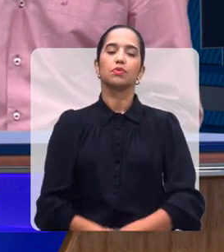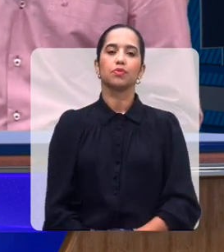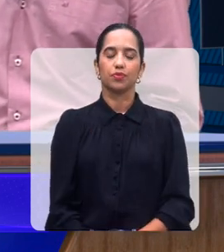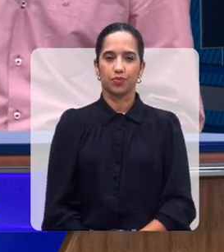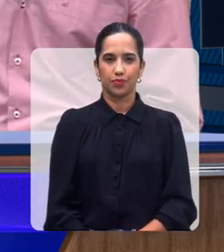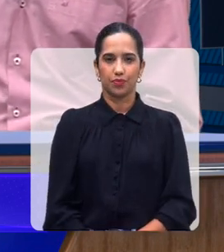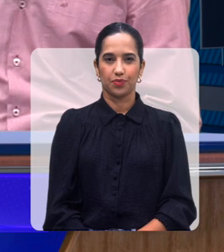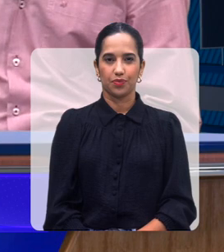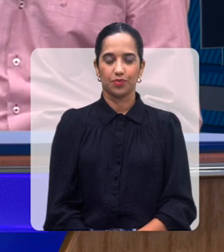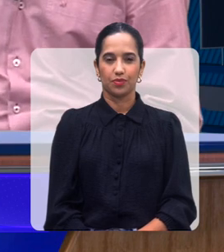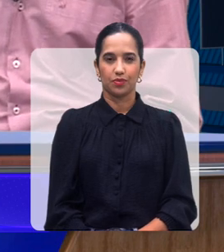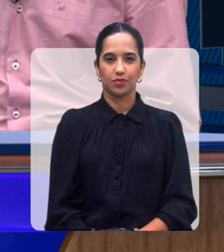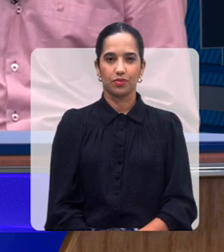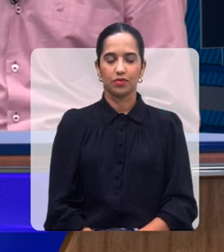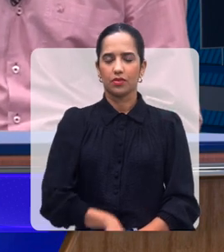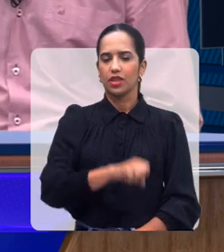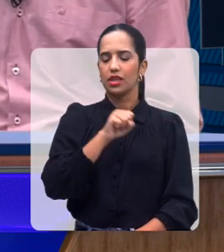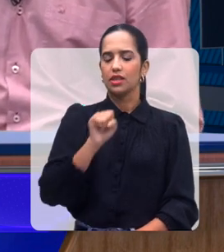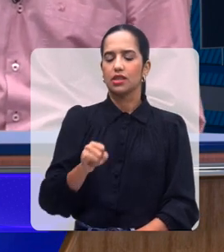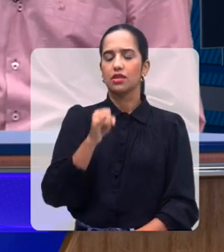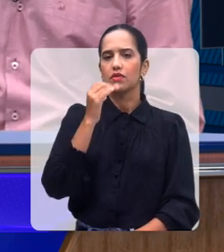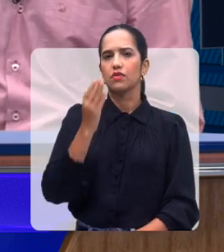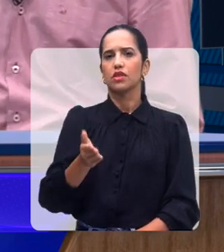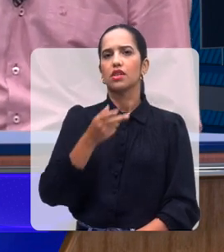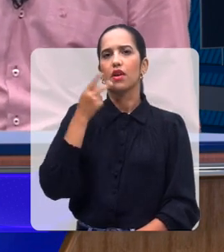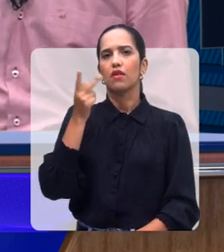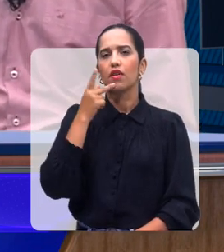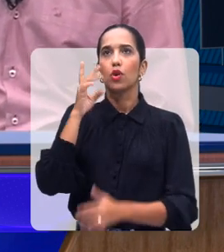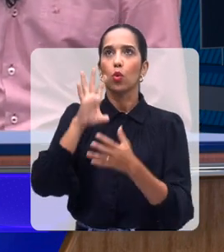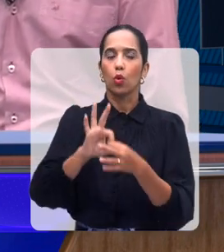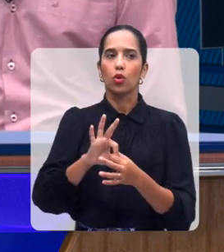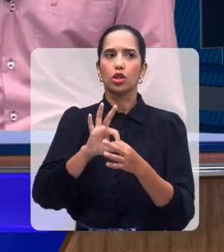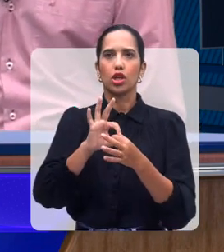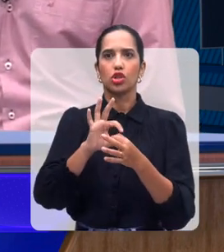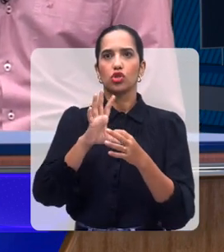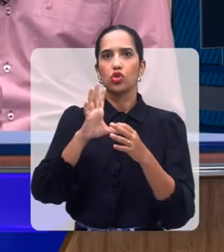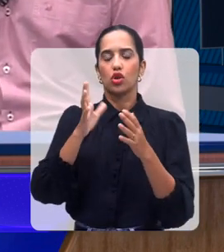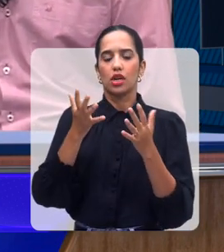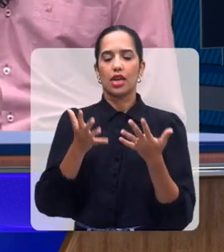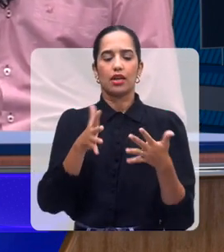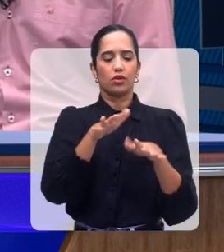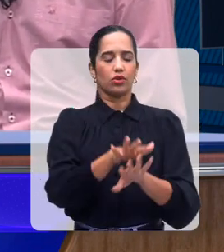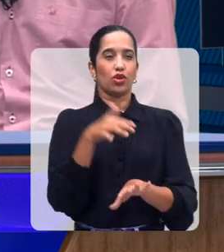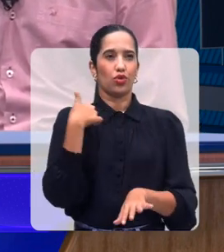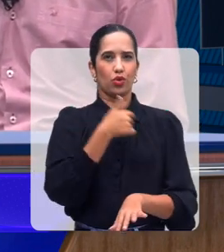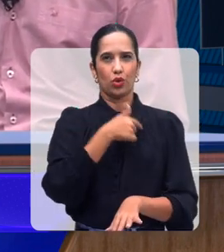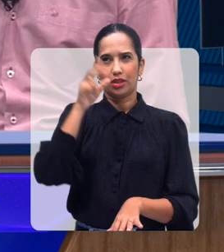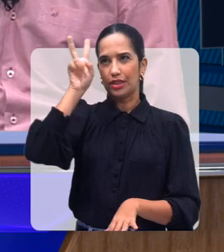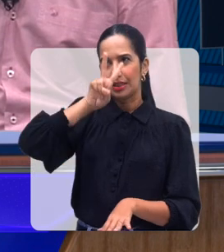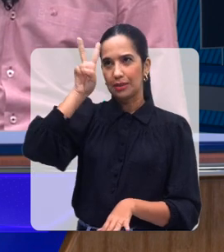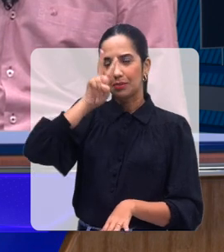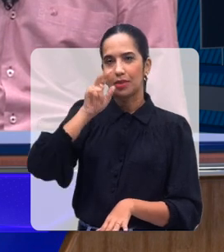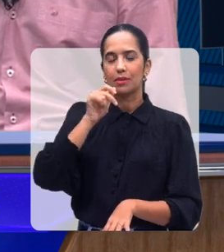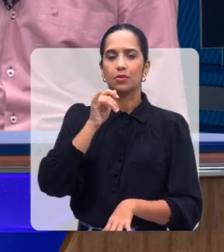Chico. Quando você fala inclusão, aí nós vamos lá para o campo do preconceito,